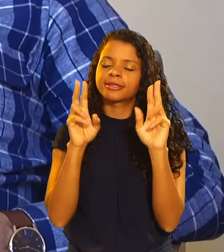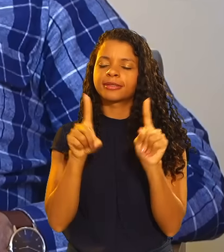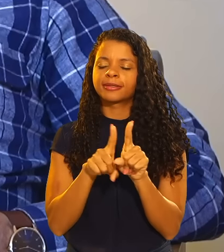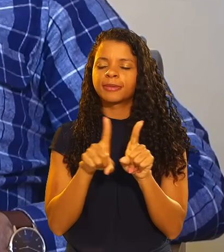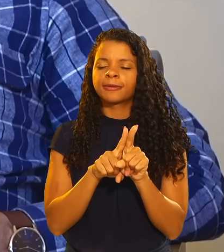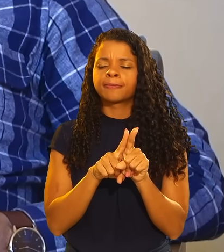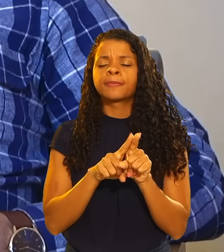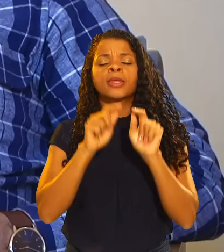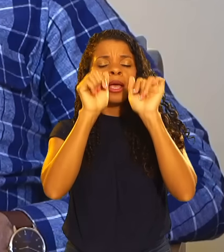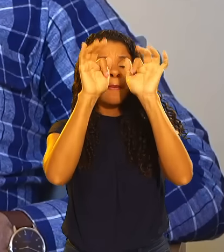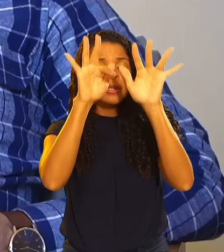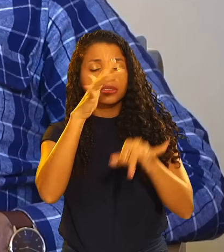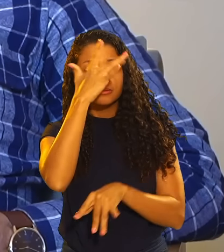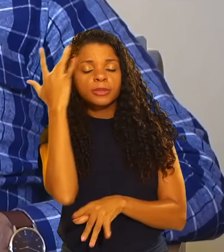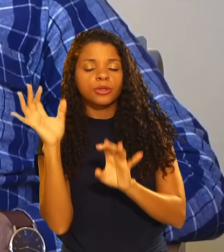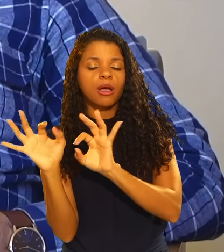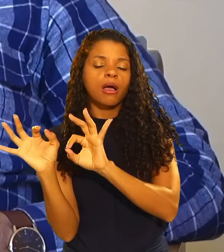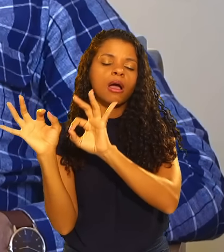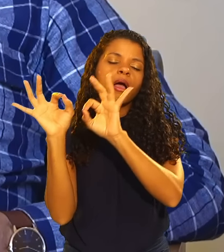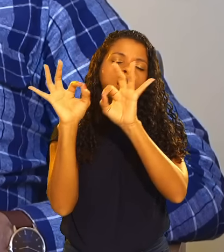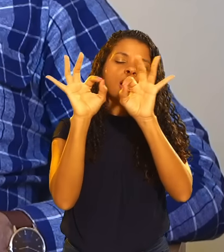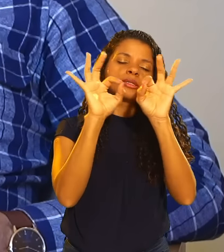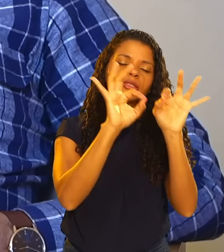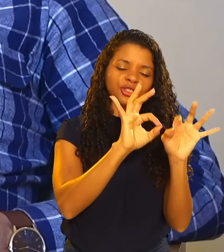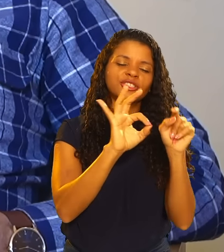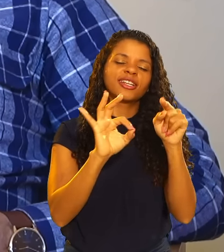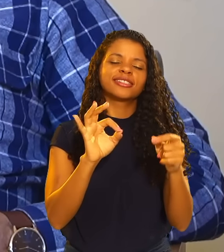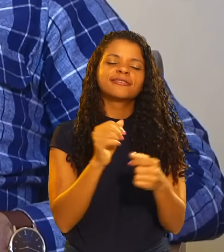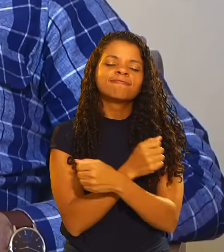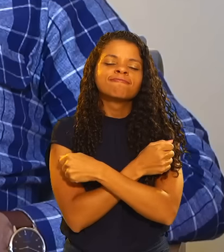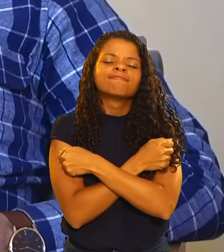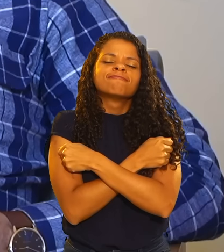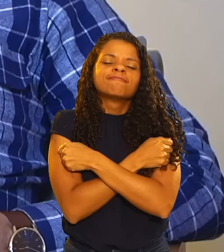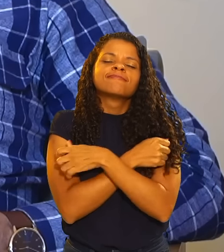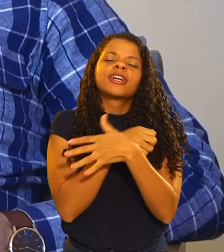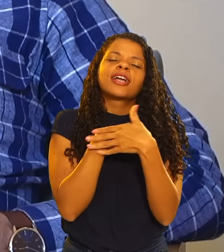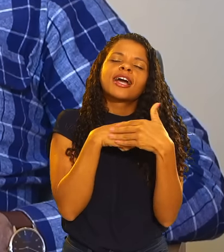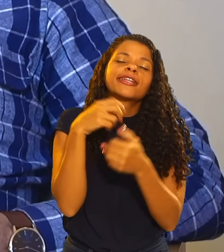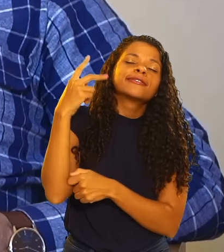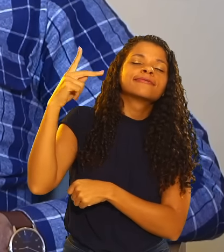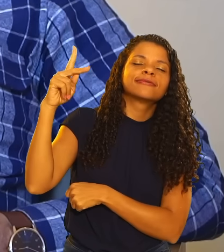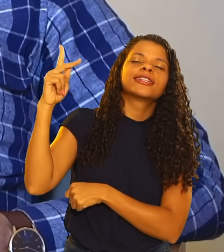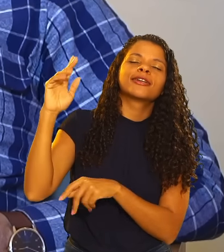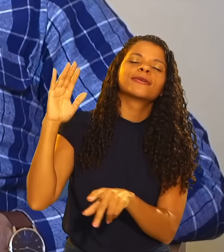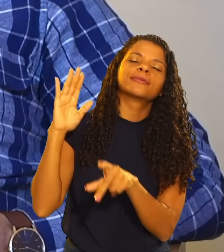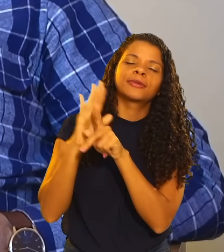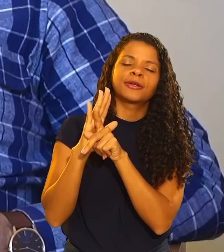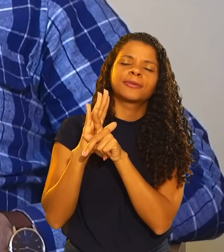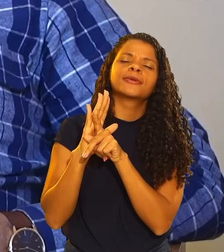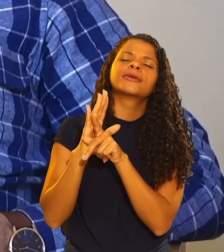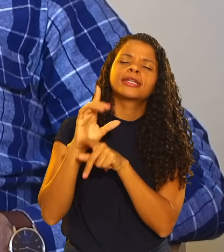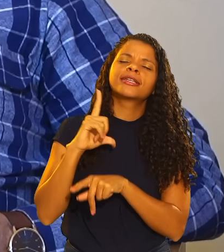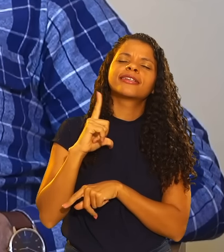possam sentir o teu carinho, o teu abraço e que a chama, Senhor Deus, da esperança esteja sempre acesa em seus